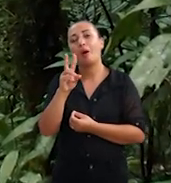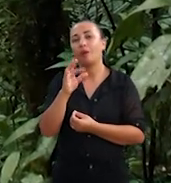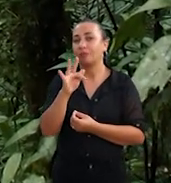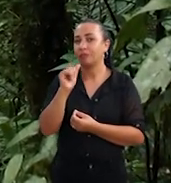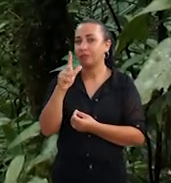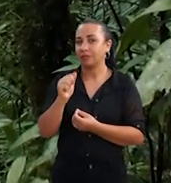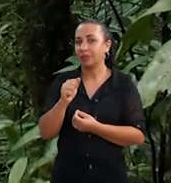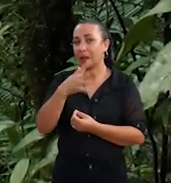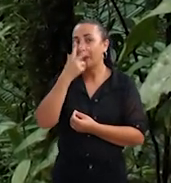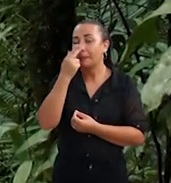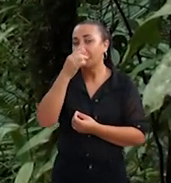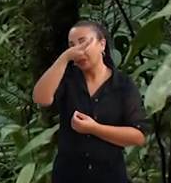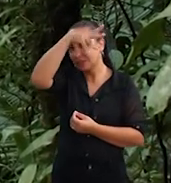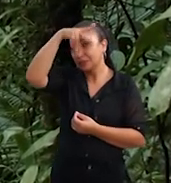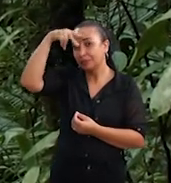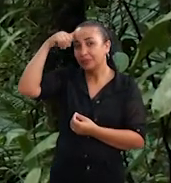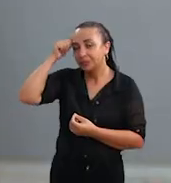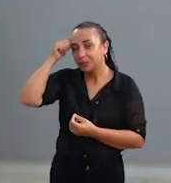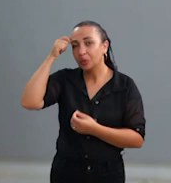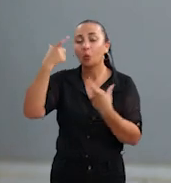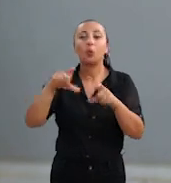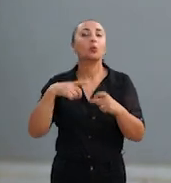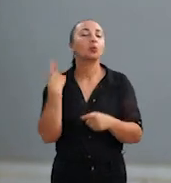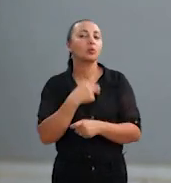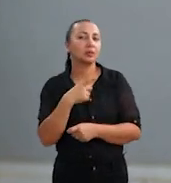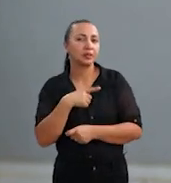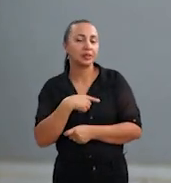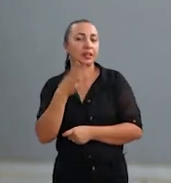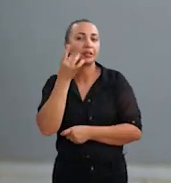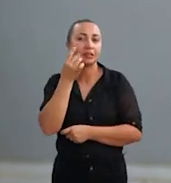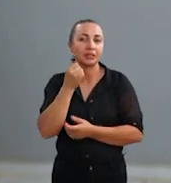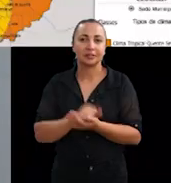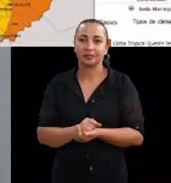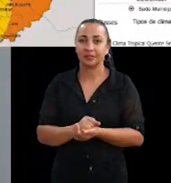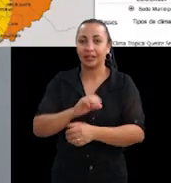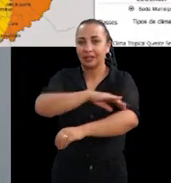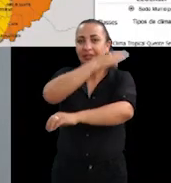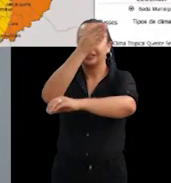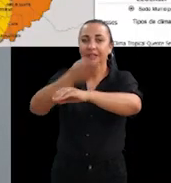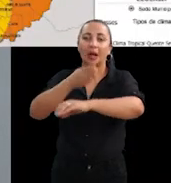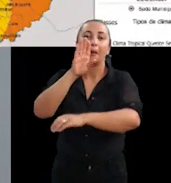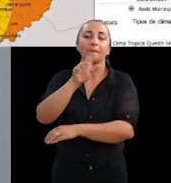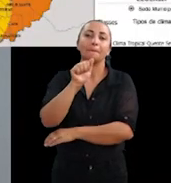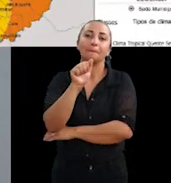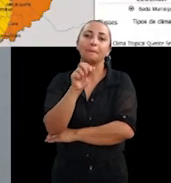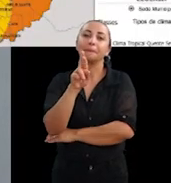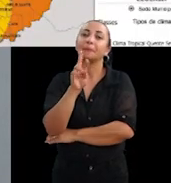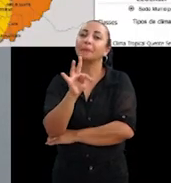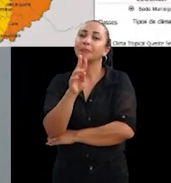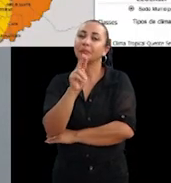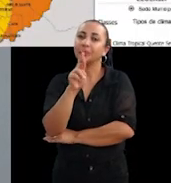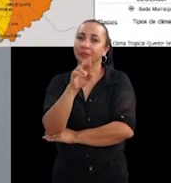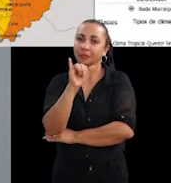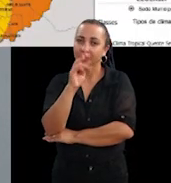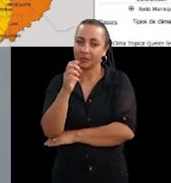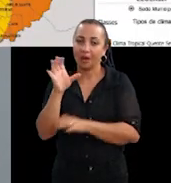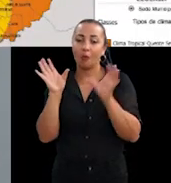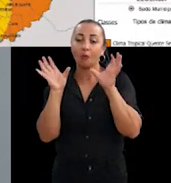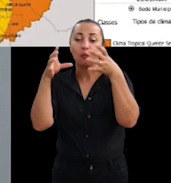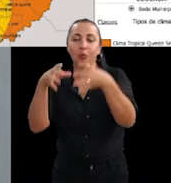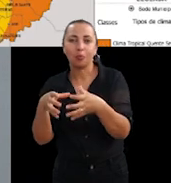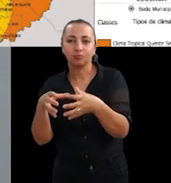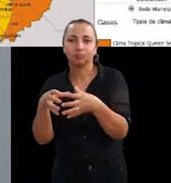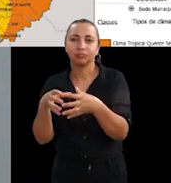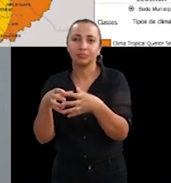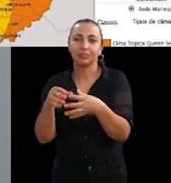seja, semelhante à Mata Atlântica. Onde é que nós temos isso no Ceará? A Serra de Baturité é um foco.